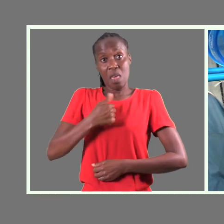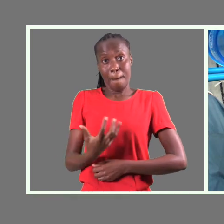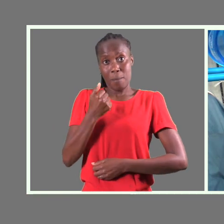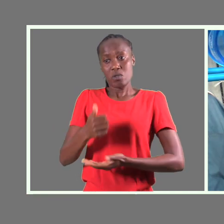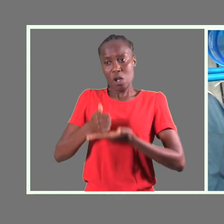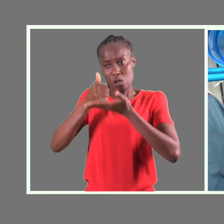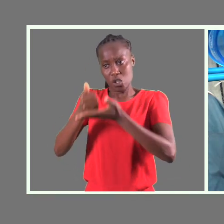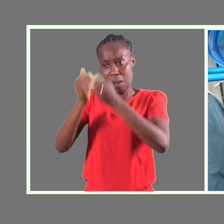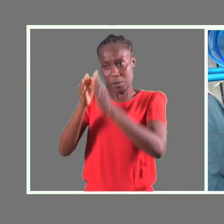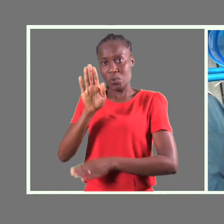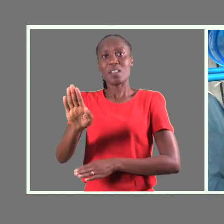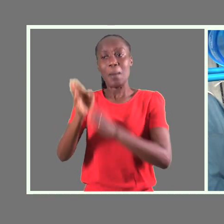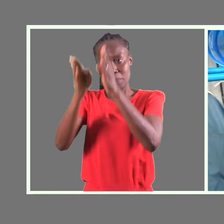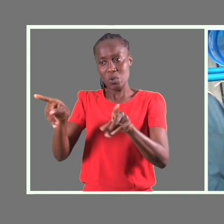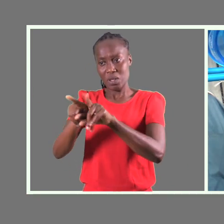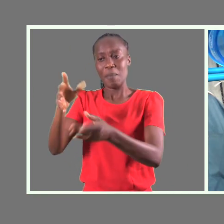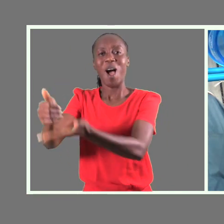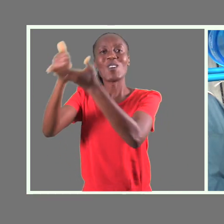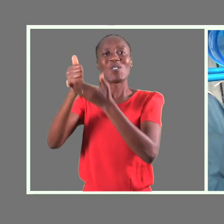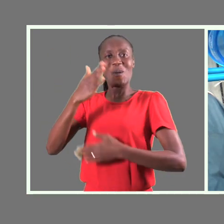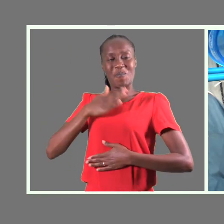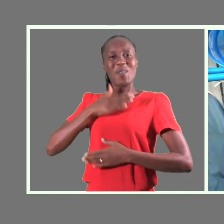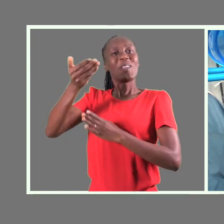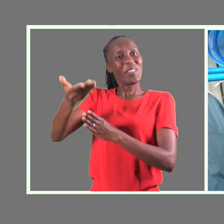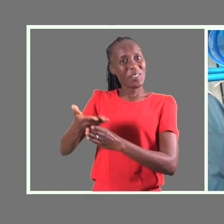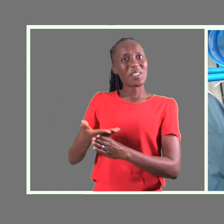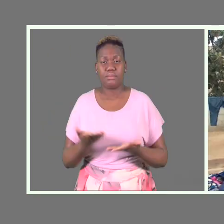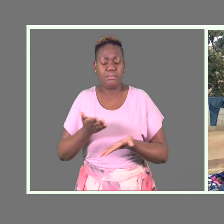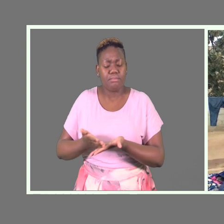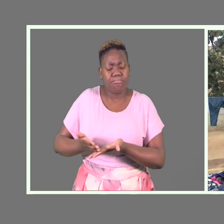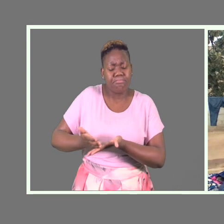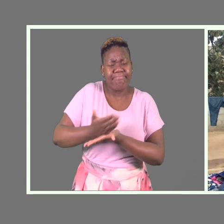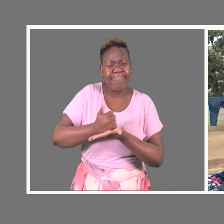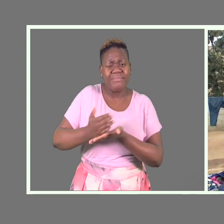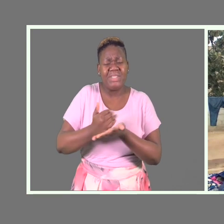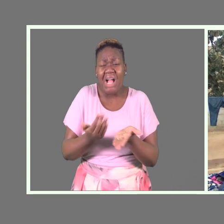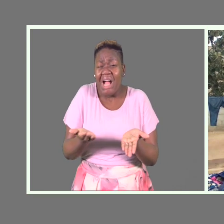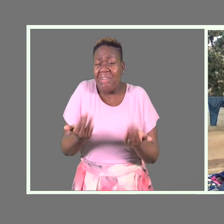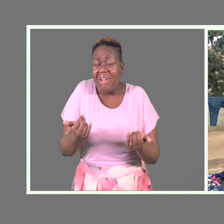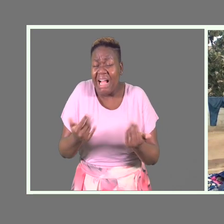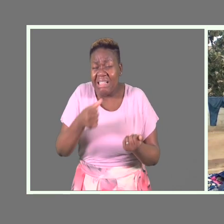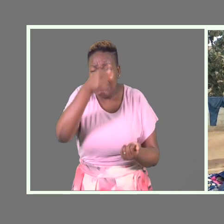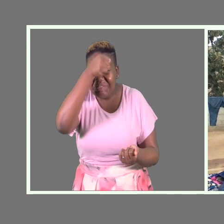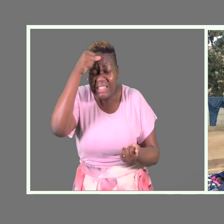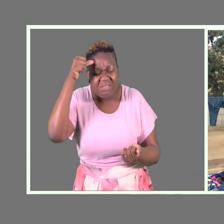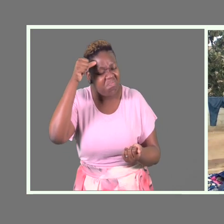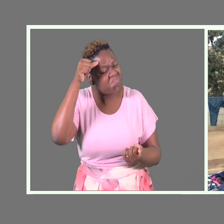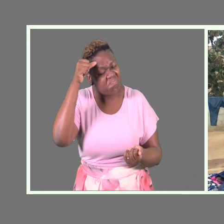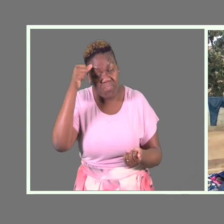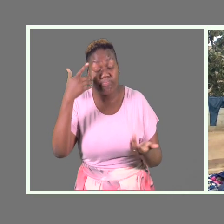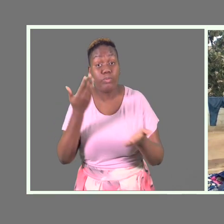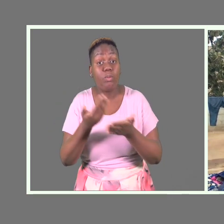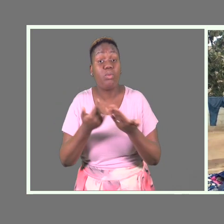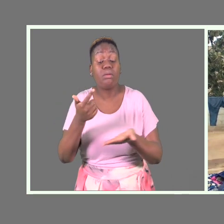a ajudar ele e ele terá a ajudar a mim nas experiências. O negócio não tem sido fácil, mas para a